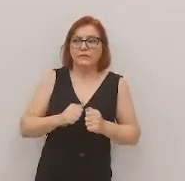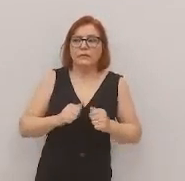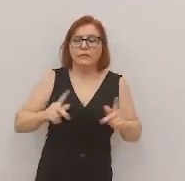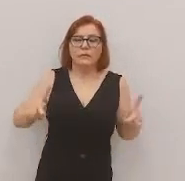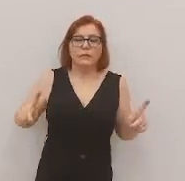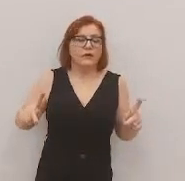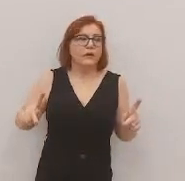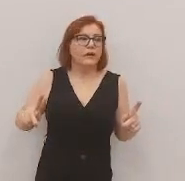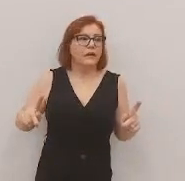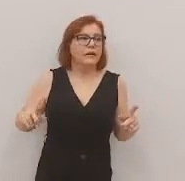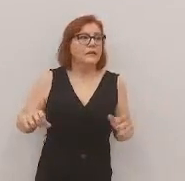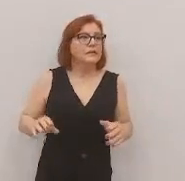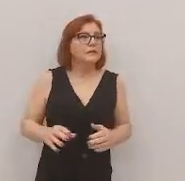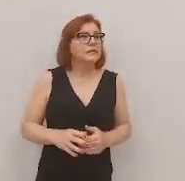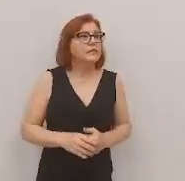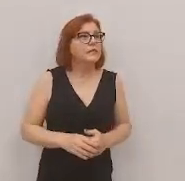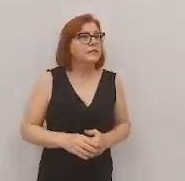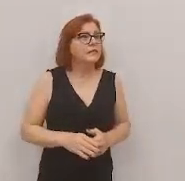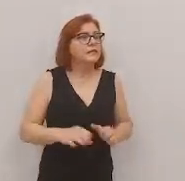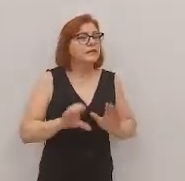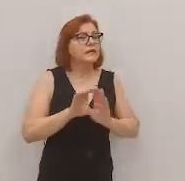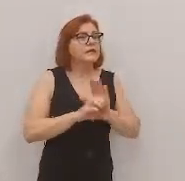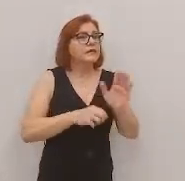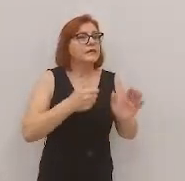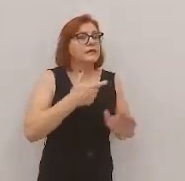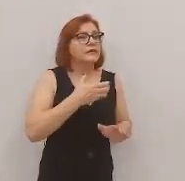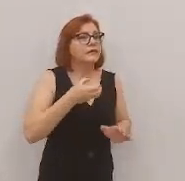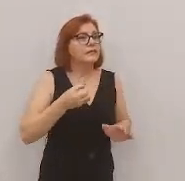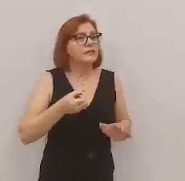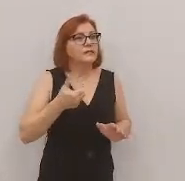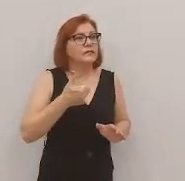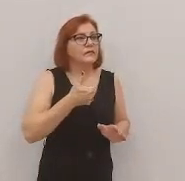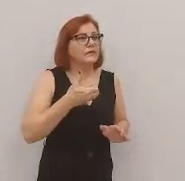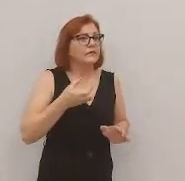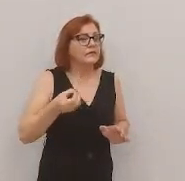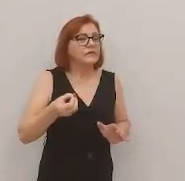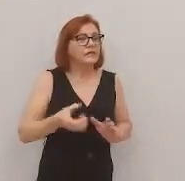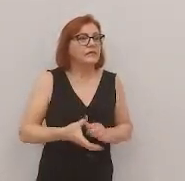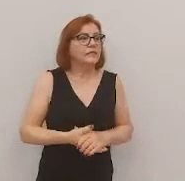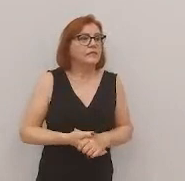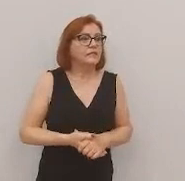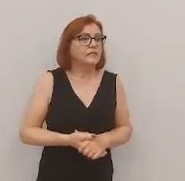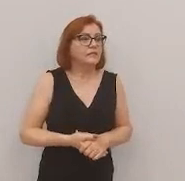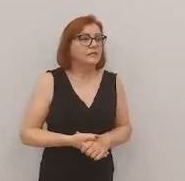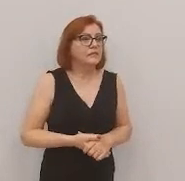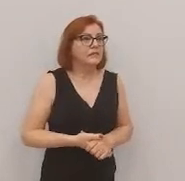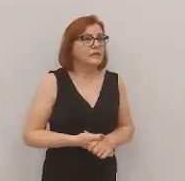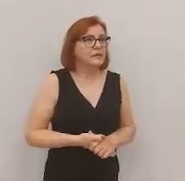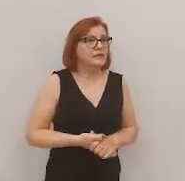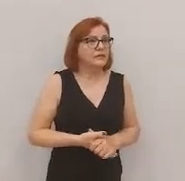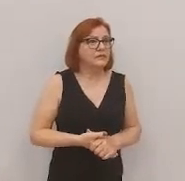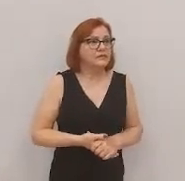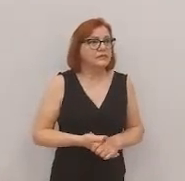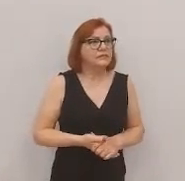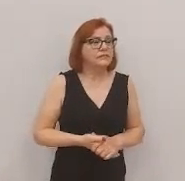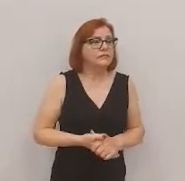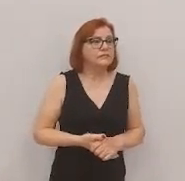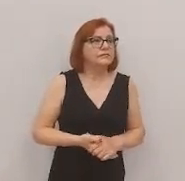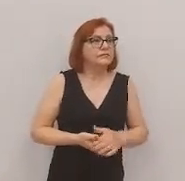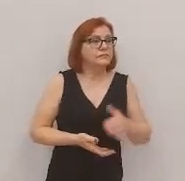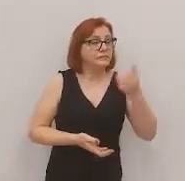O diabo, o sedutor deles, foi lançado para dentro do lago